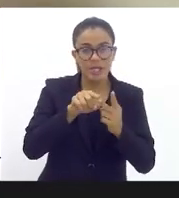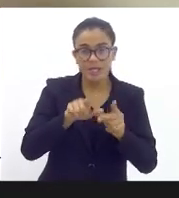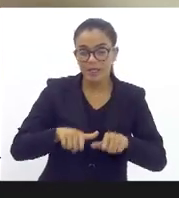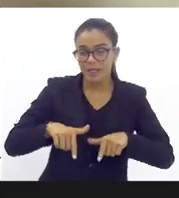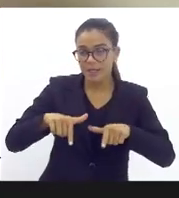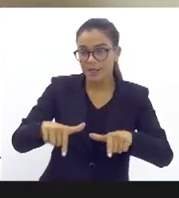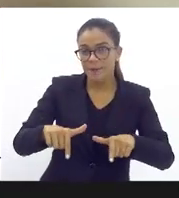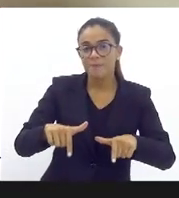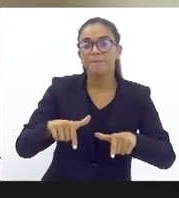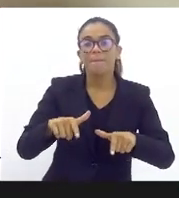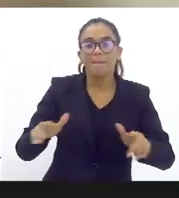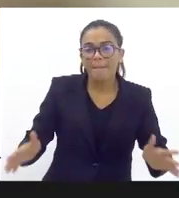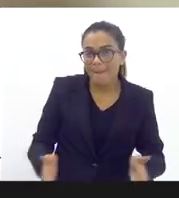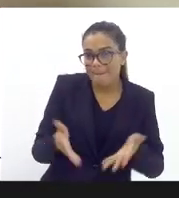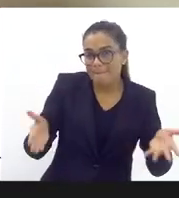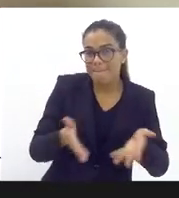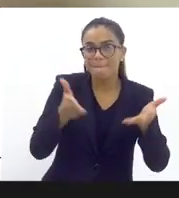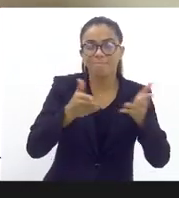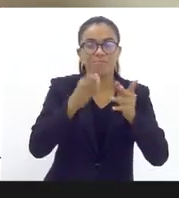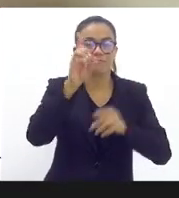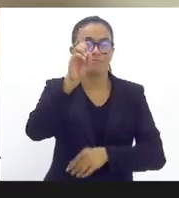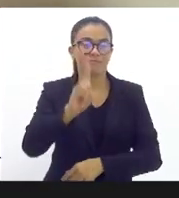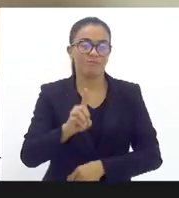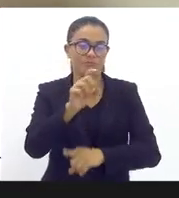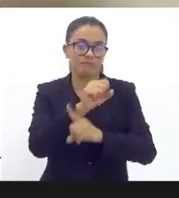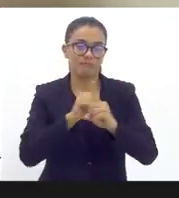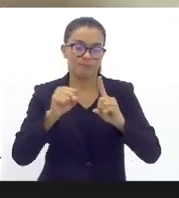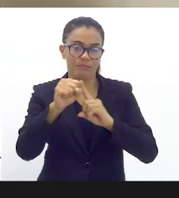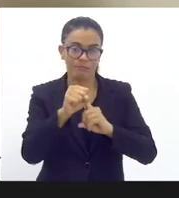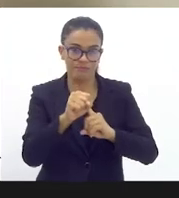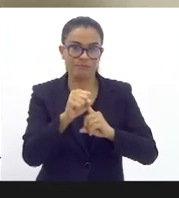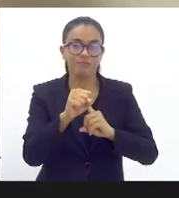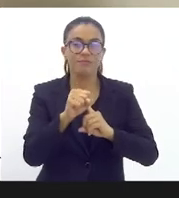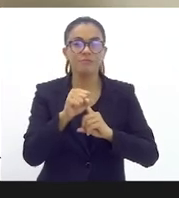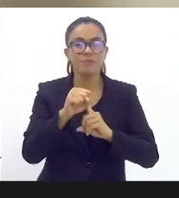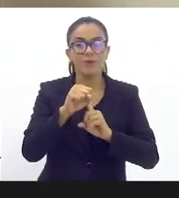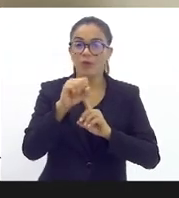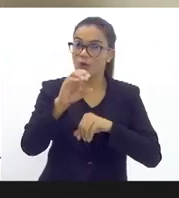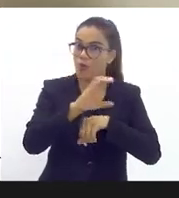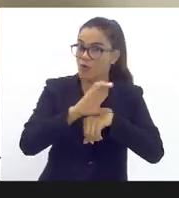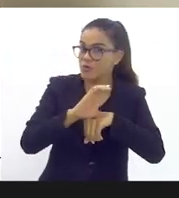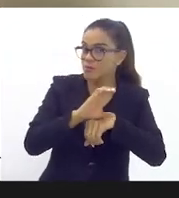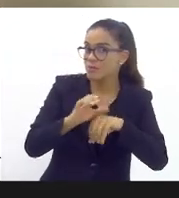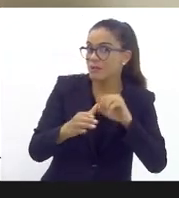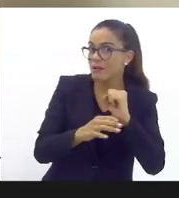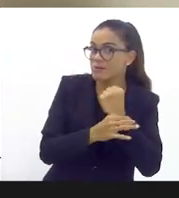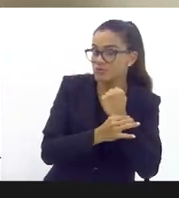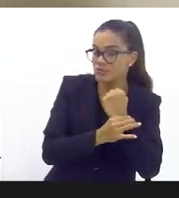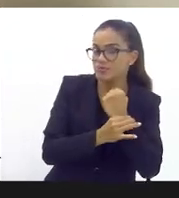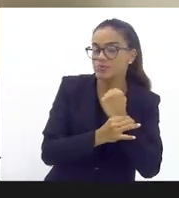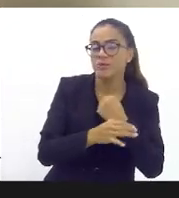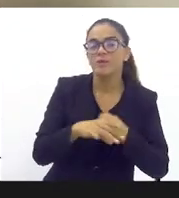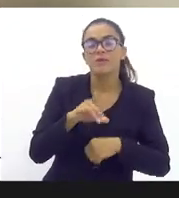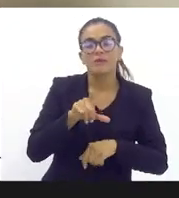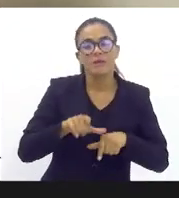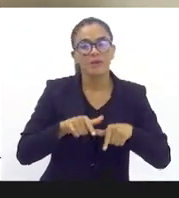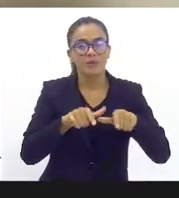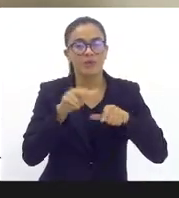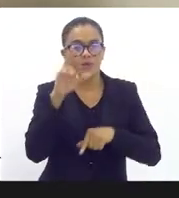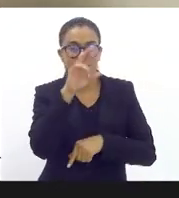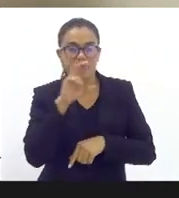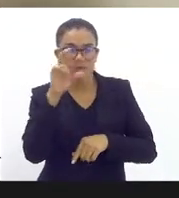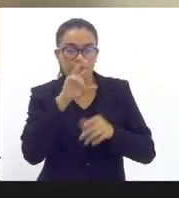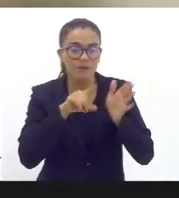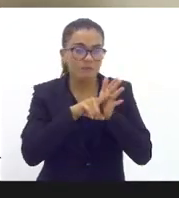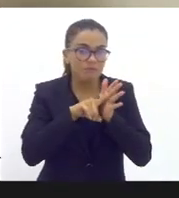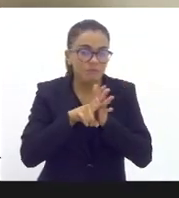atuação promocional de direitos sociais constitucionalmente garantidos. Na atuação investigativa,